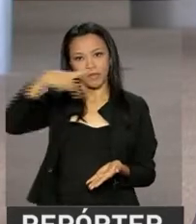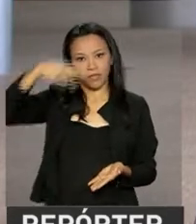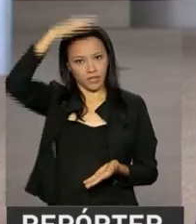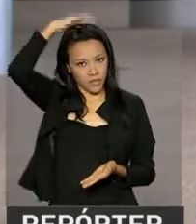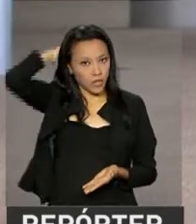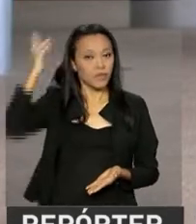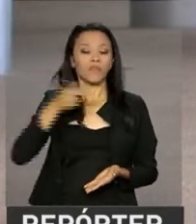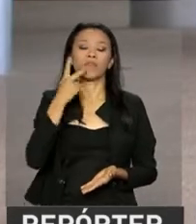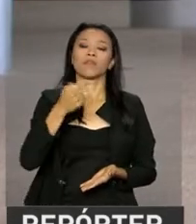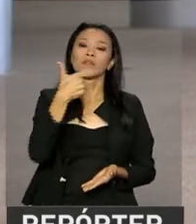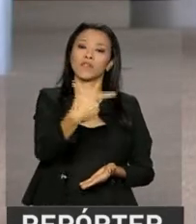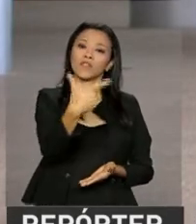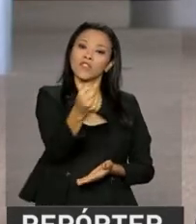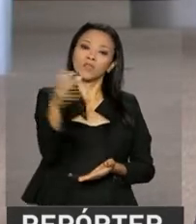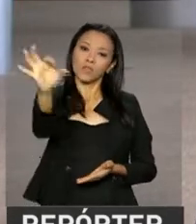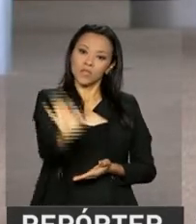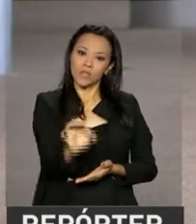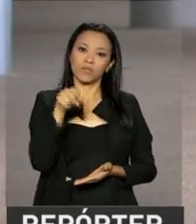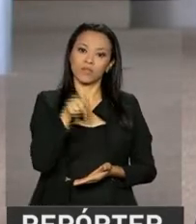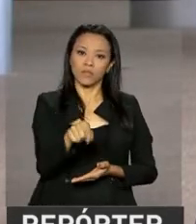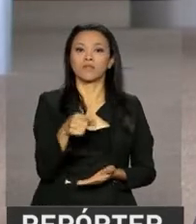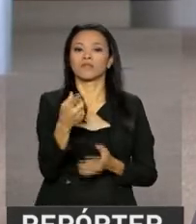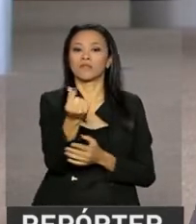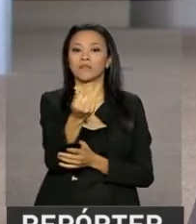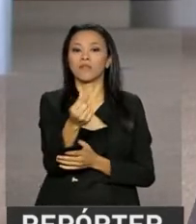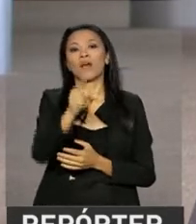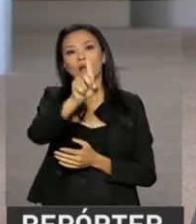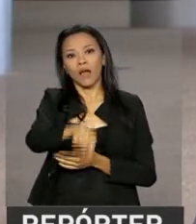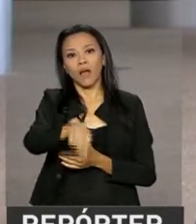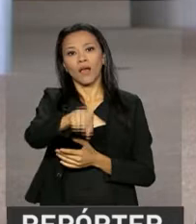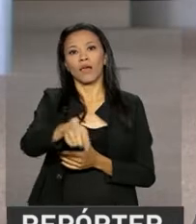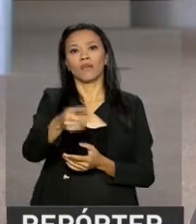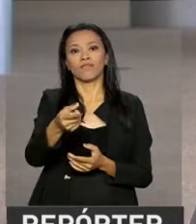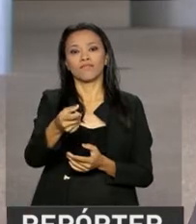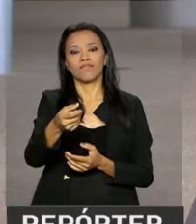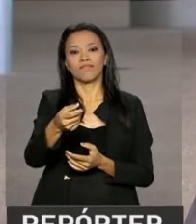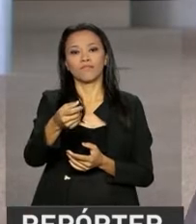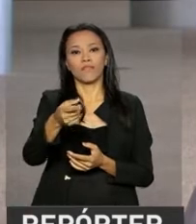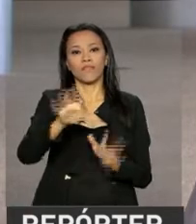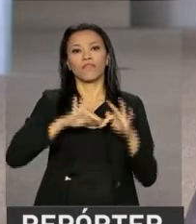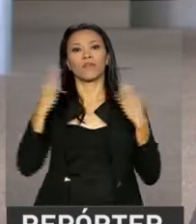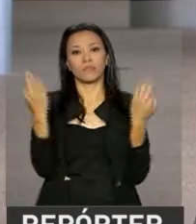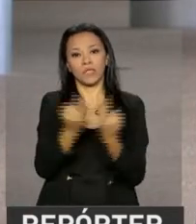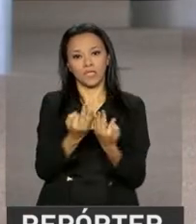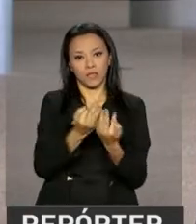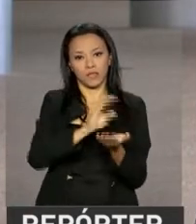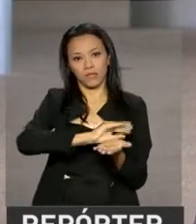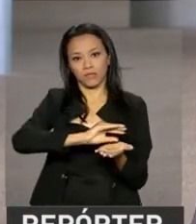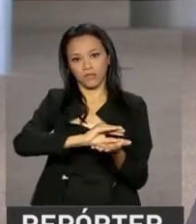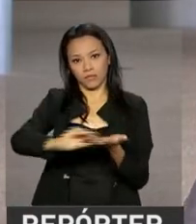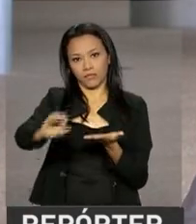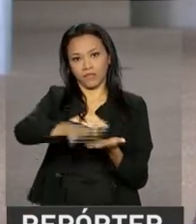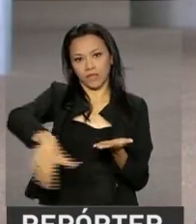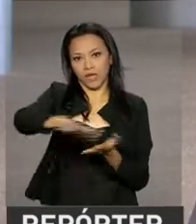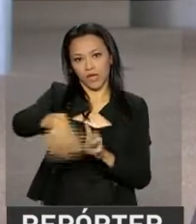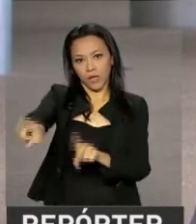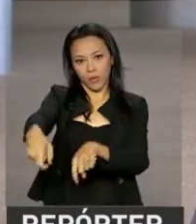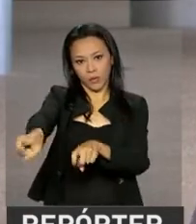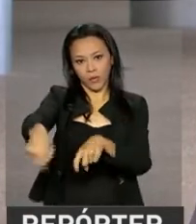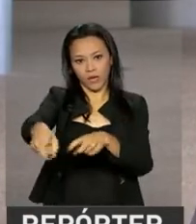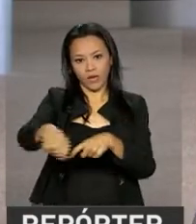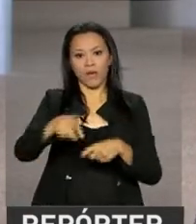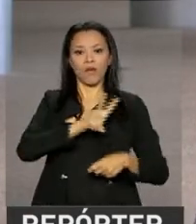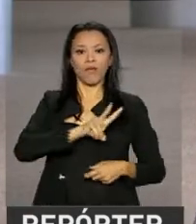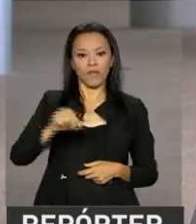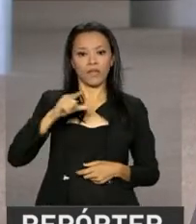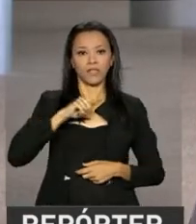dos recursos desse programa sejam destinados a famílias na área oral leandro tem bom ter